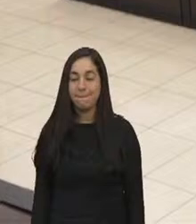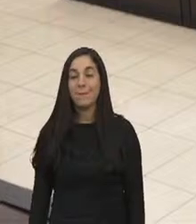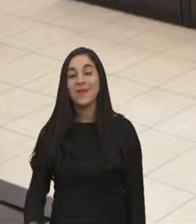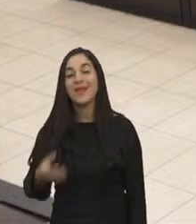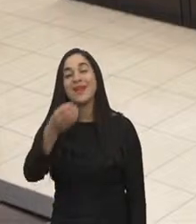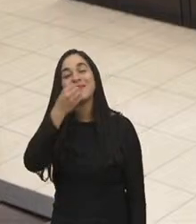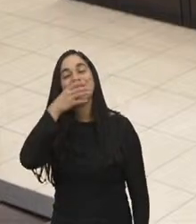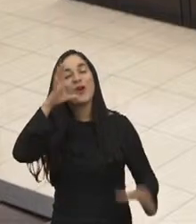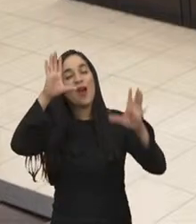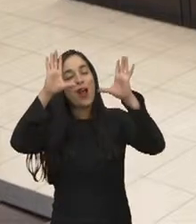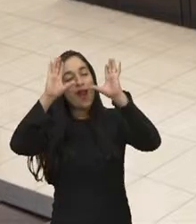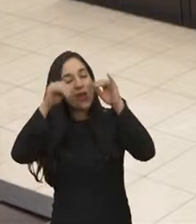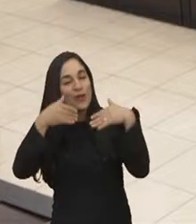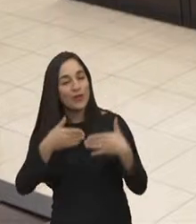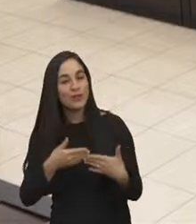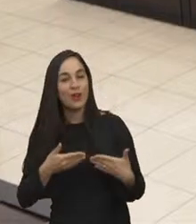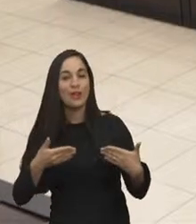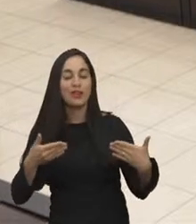Boa noite a todos.